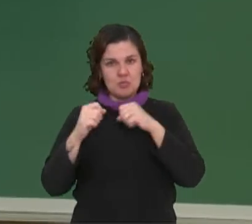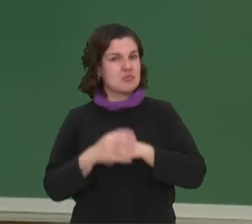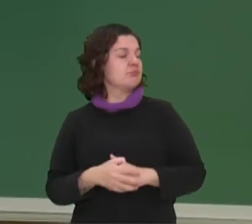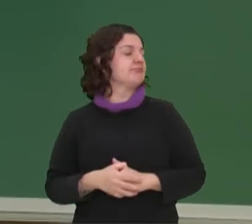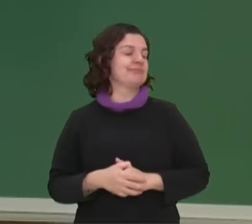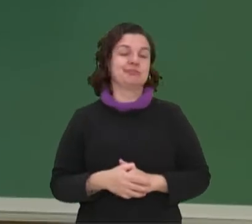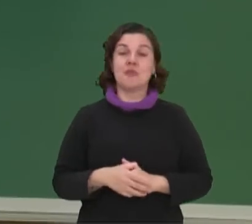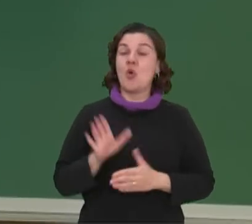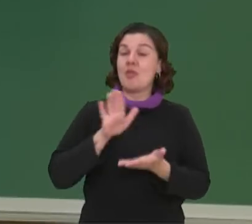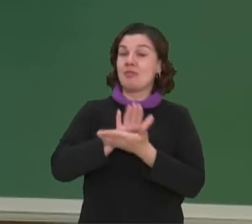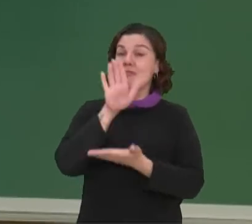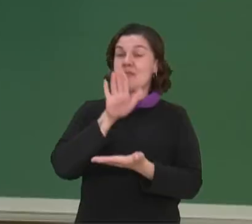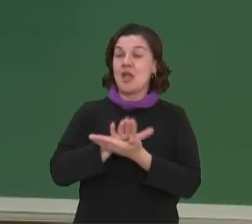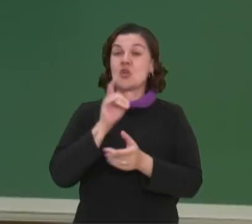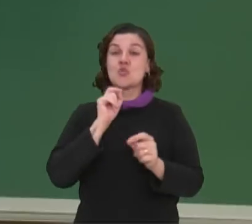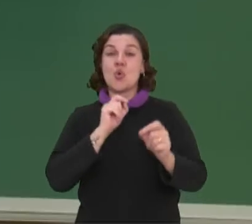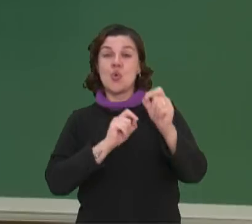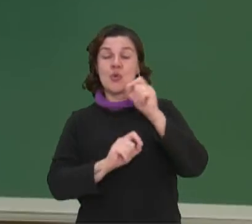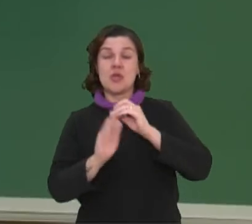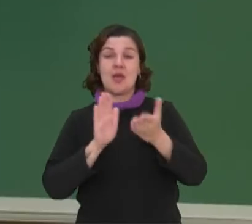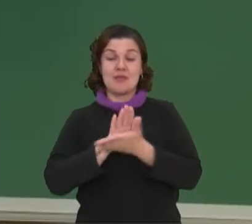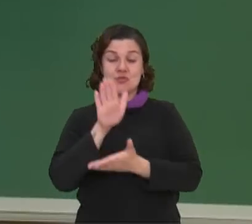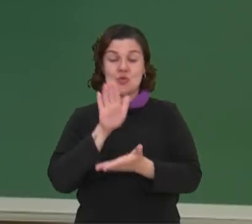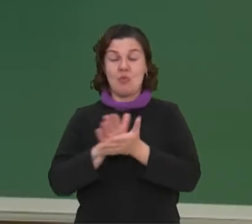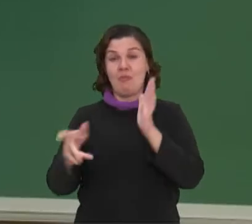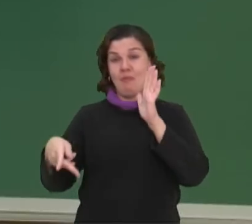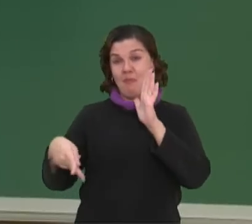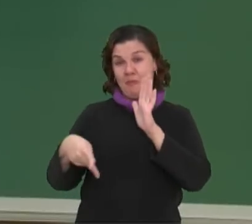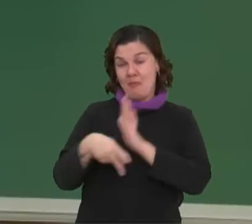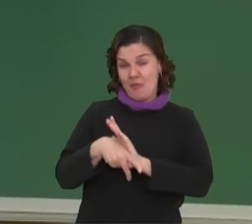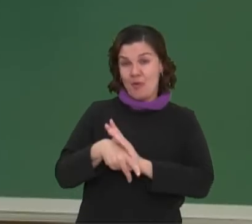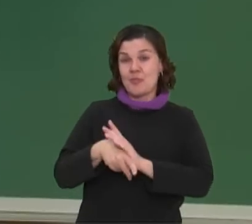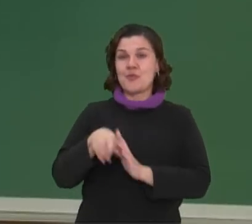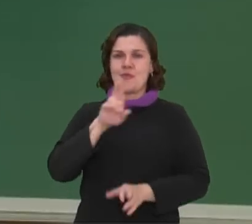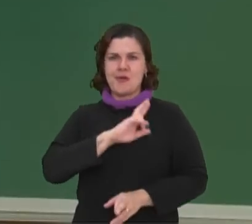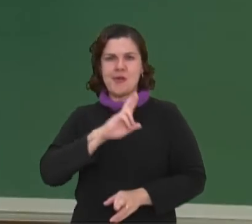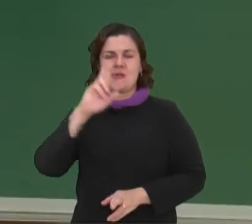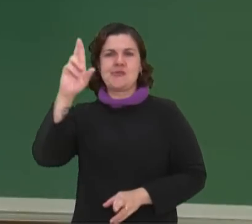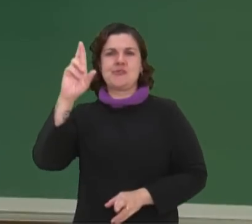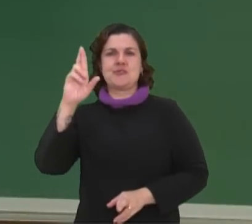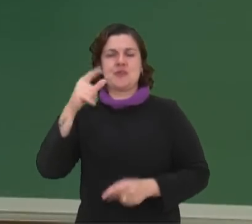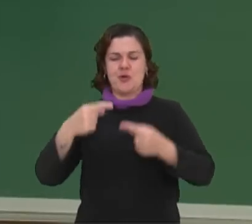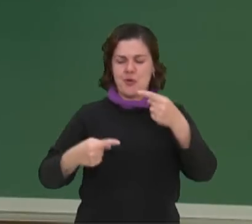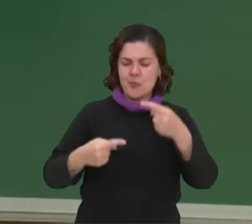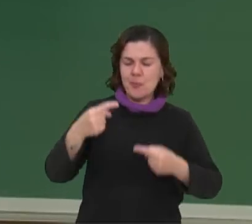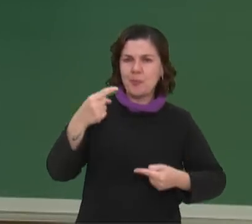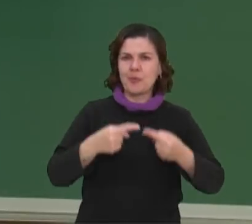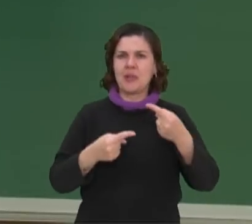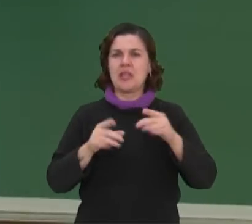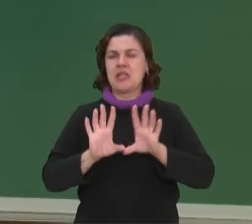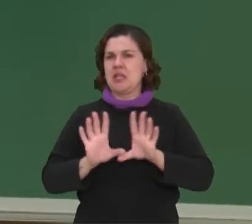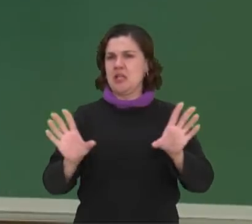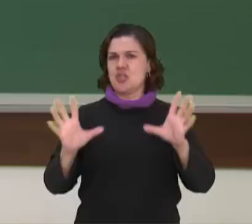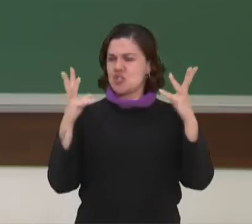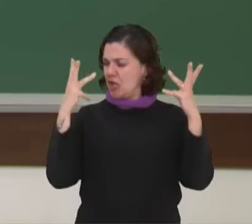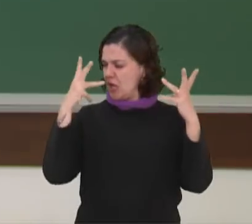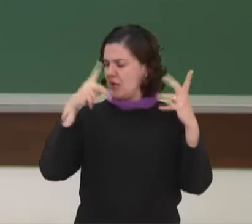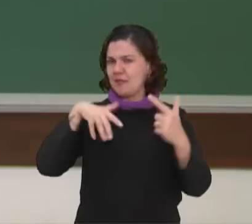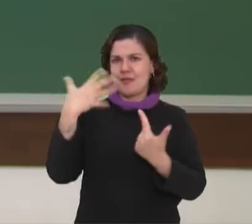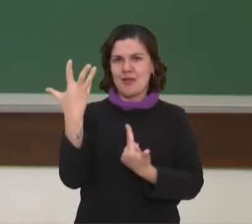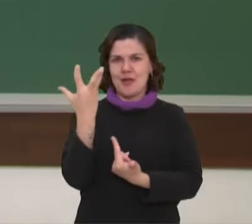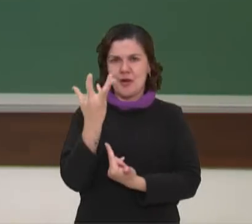questão estética, na questão religiosa, na questão política, do que na questão econômica. Dom João V terminou seu governo